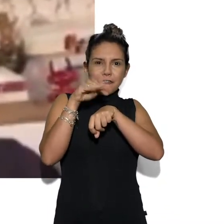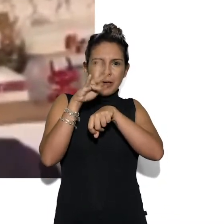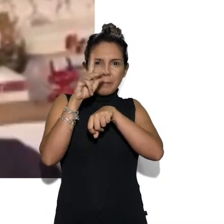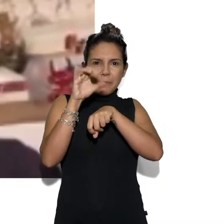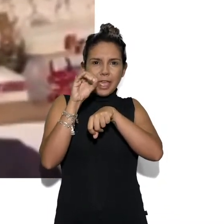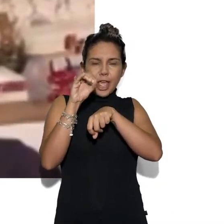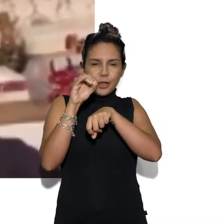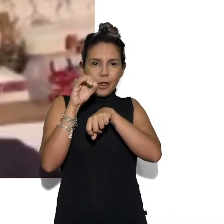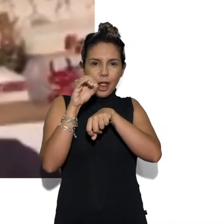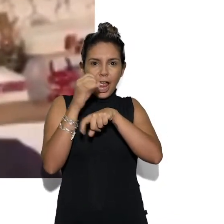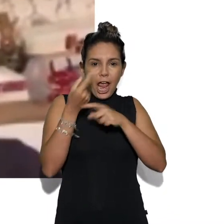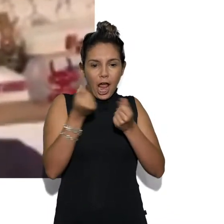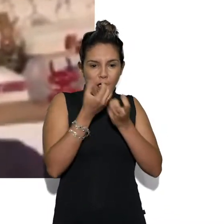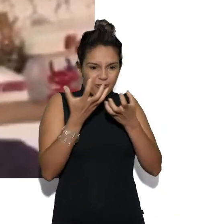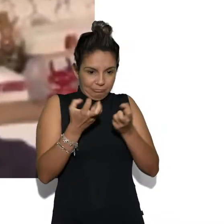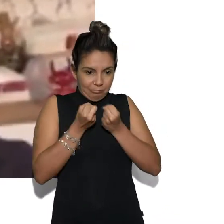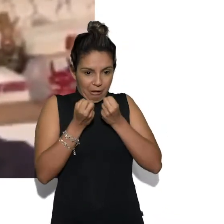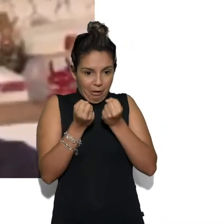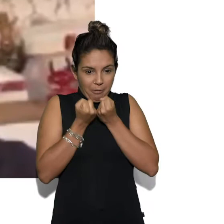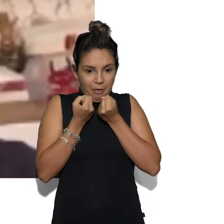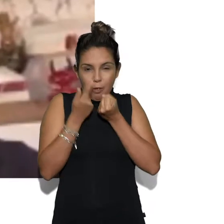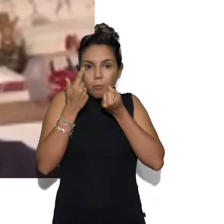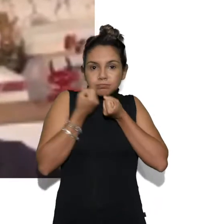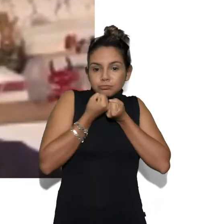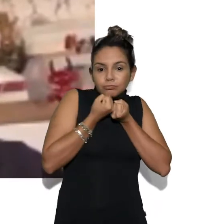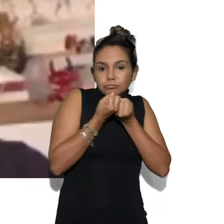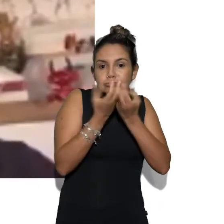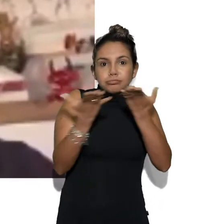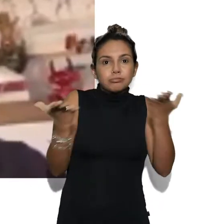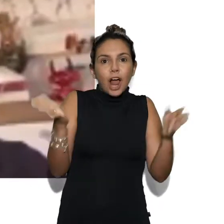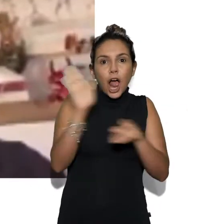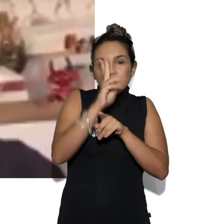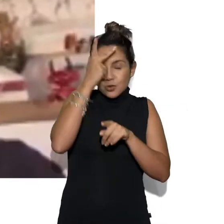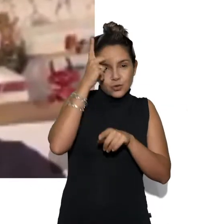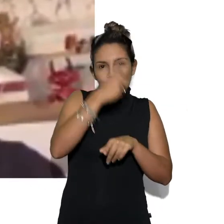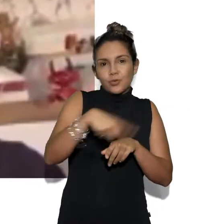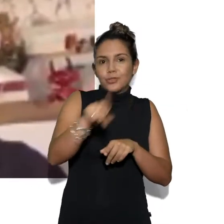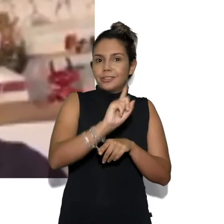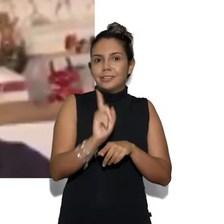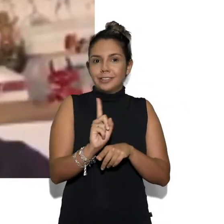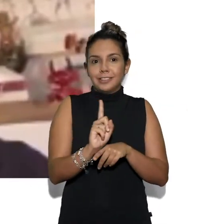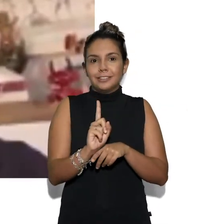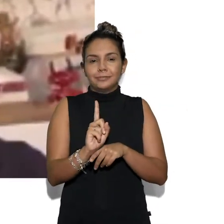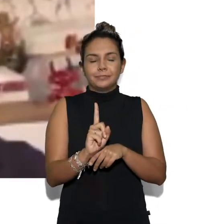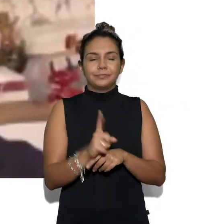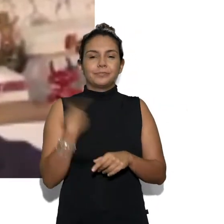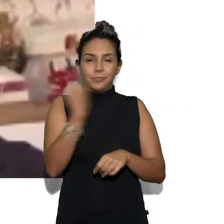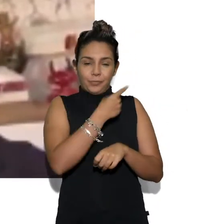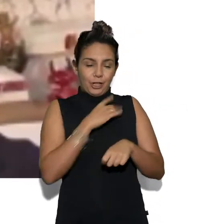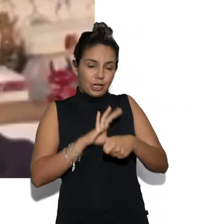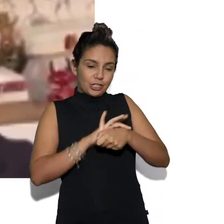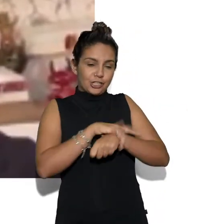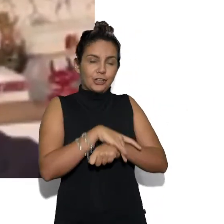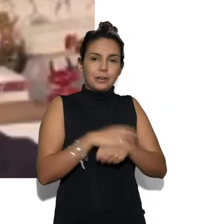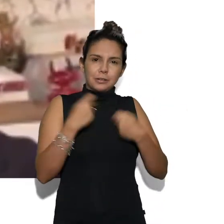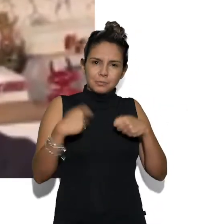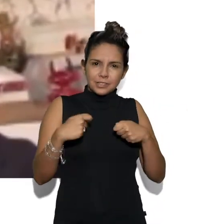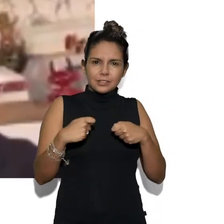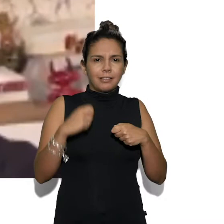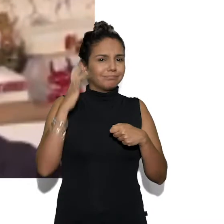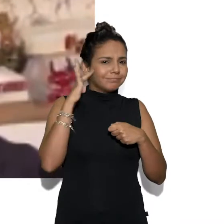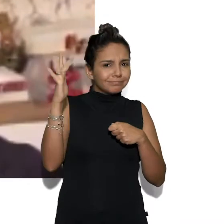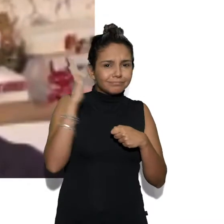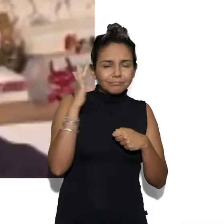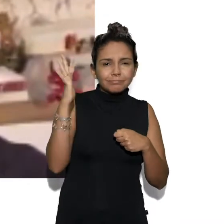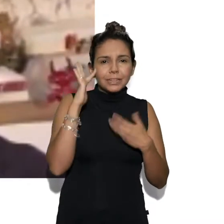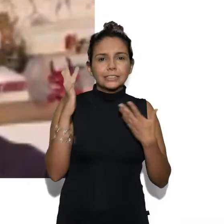pouco. Então, para que nós, enquanto um todo humano, enquanto planeta, estivéssemos seguros, é preciso sim começar a